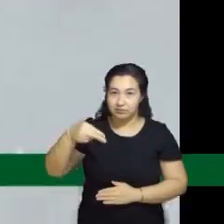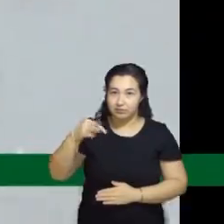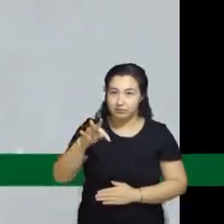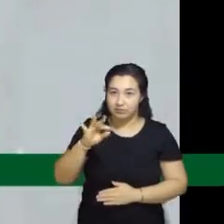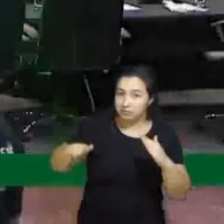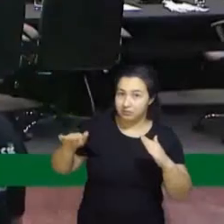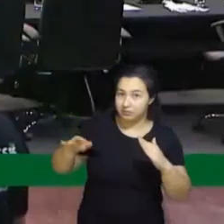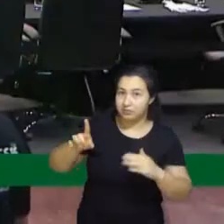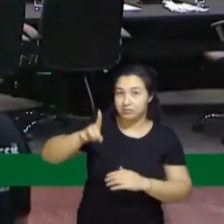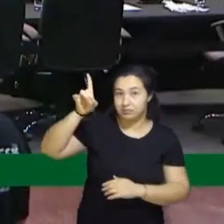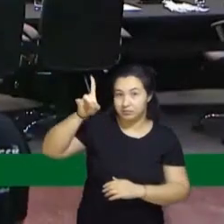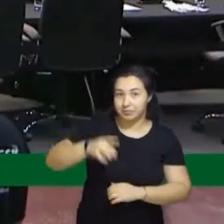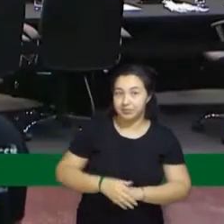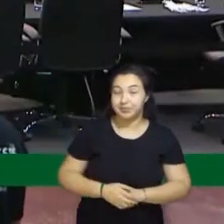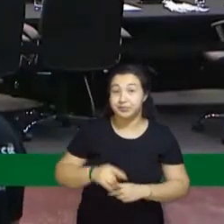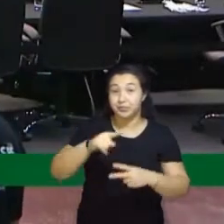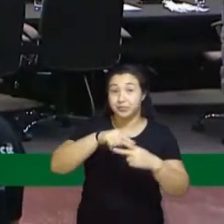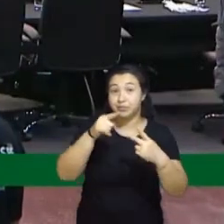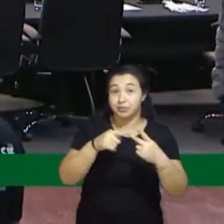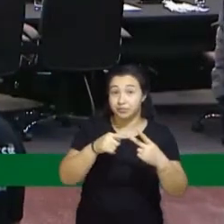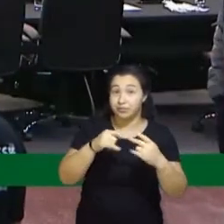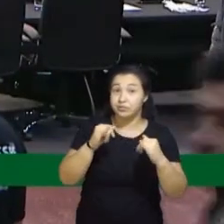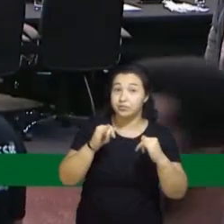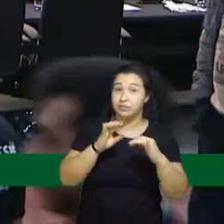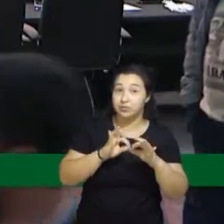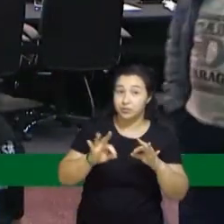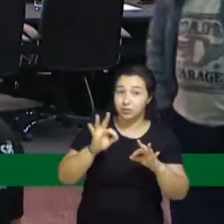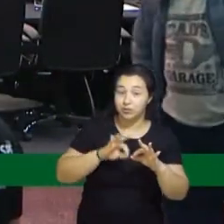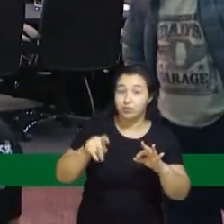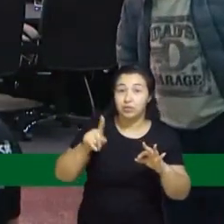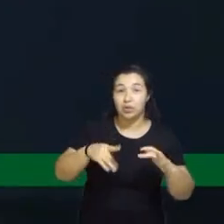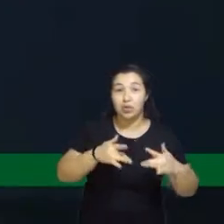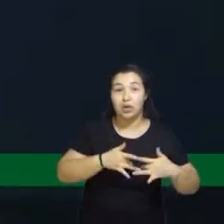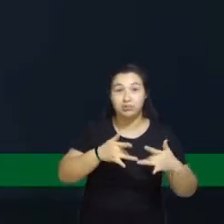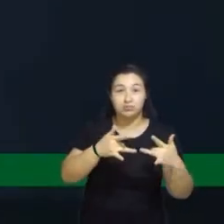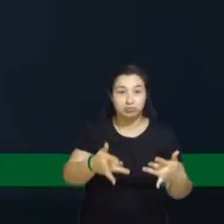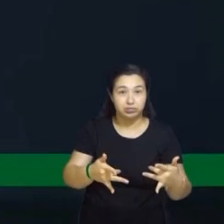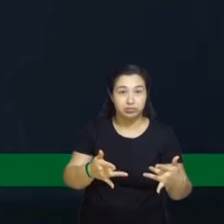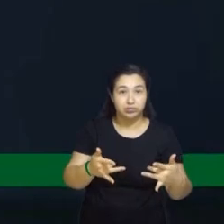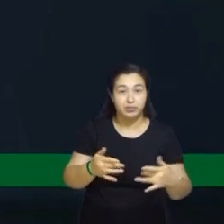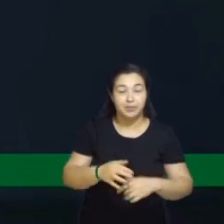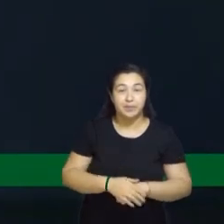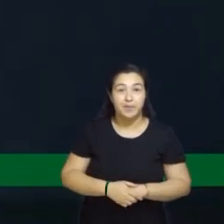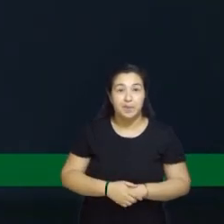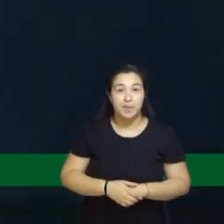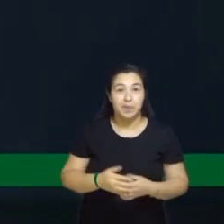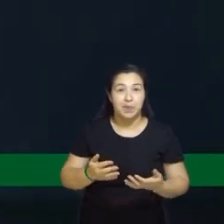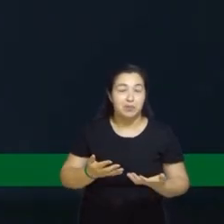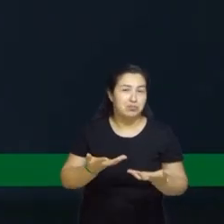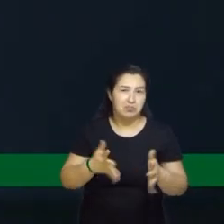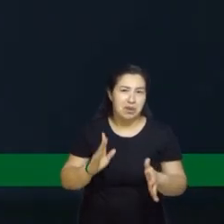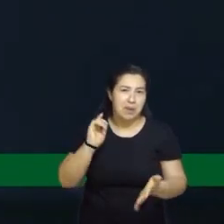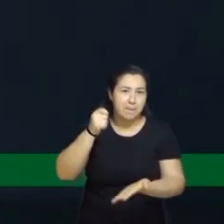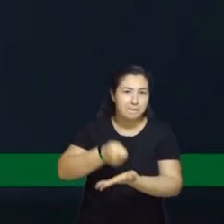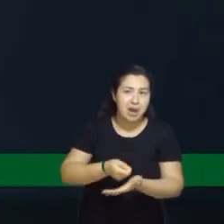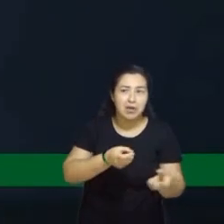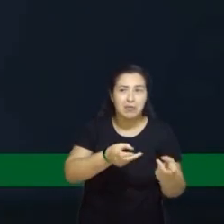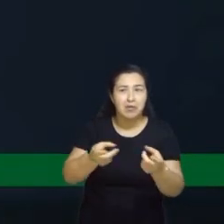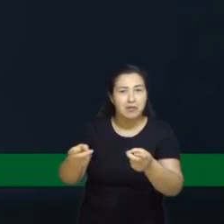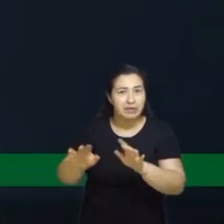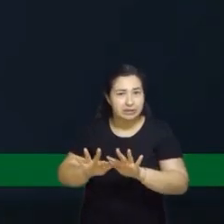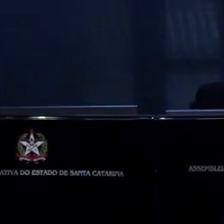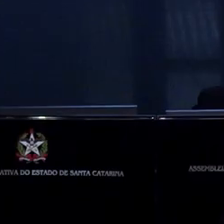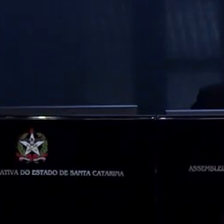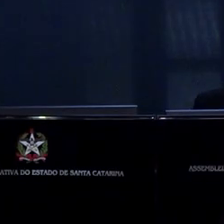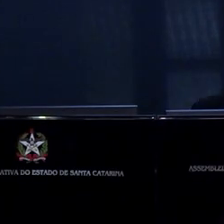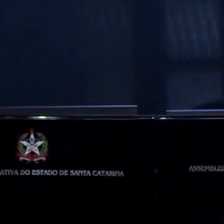foram representadas por Jorge Bona. Todas as entidades realizam ações filantrópicas para manter suas atividades de auxílio aos